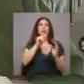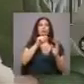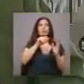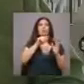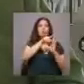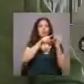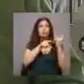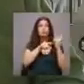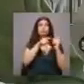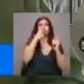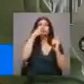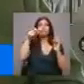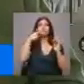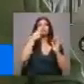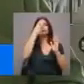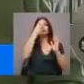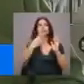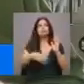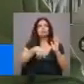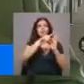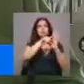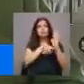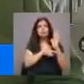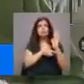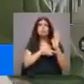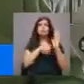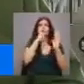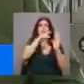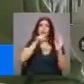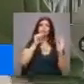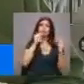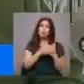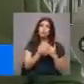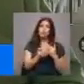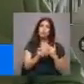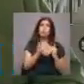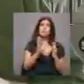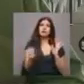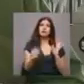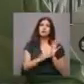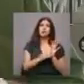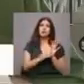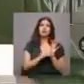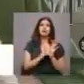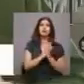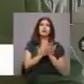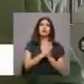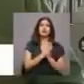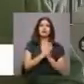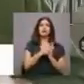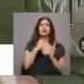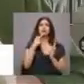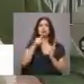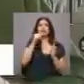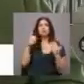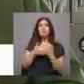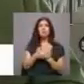que morreram e que fazem parte do grupo que tem na certidão de óbito como causa provável de